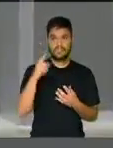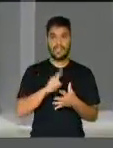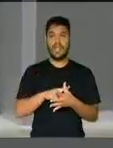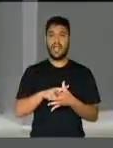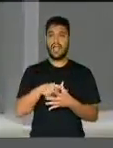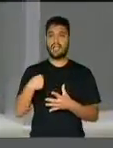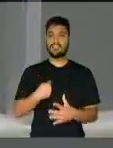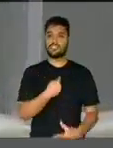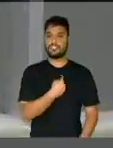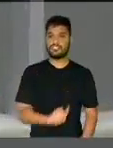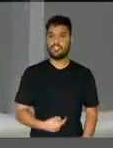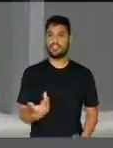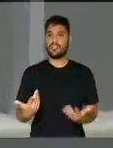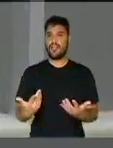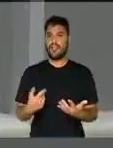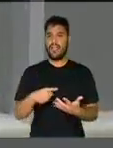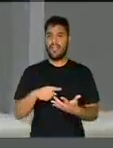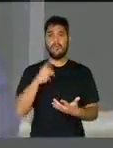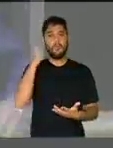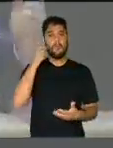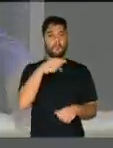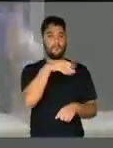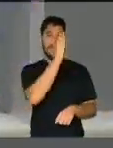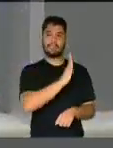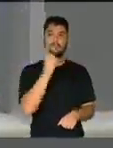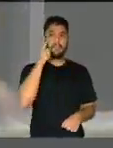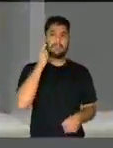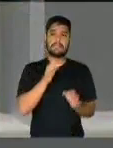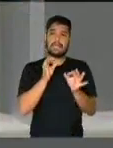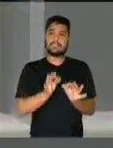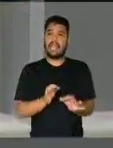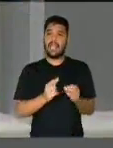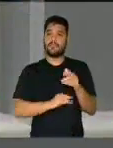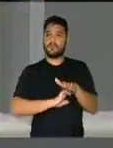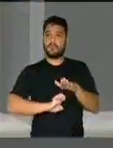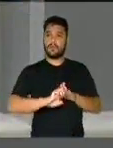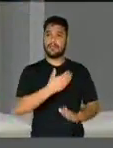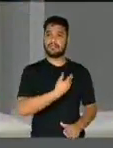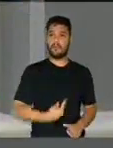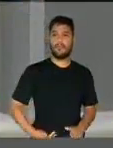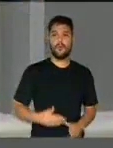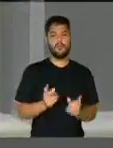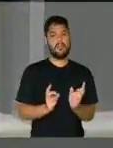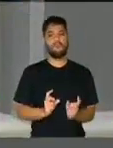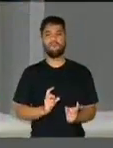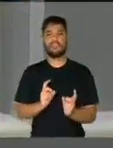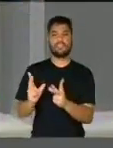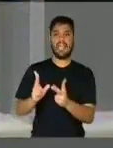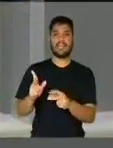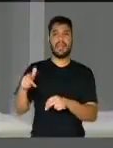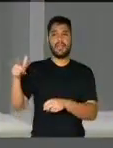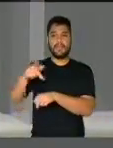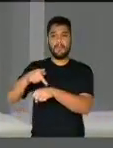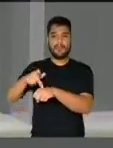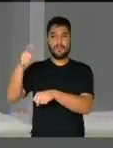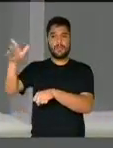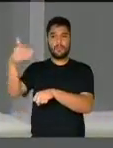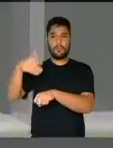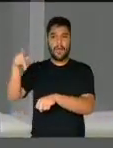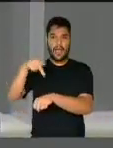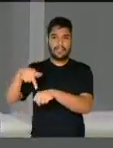na China. E o Brasil acha que está certo, entregando as suas riquezas, abrindo o Brasil ao capital internacional